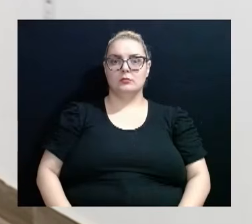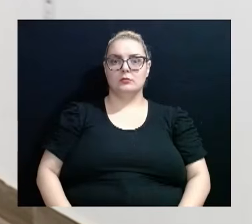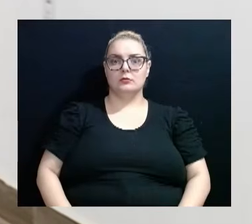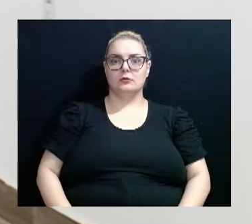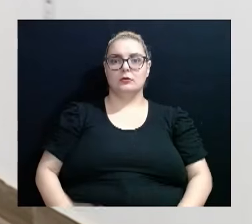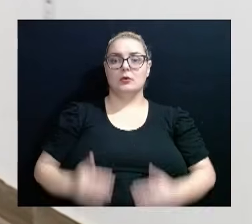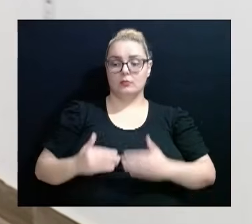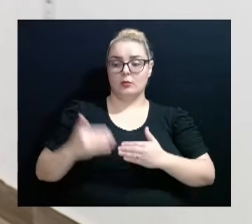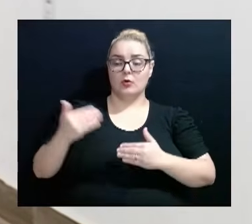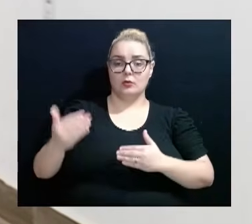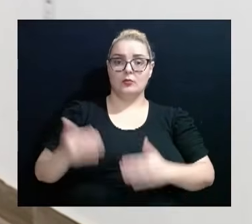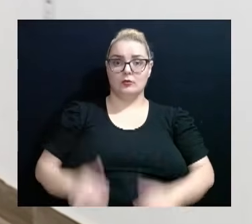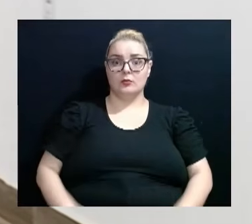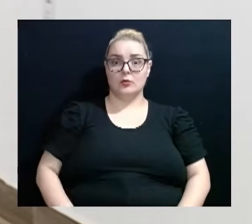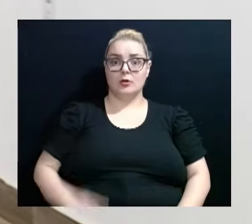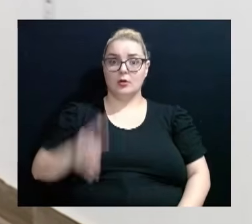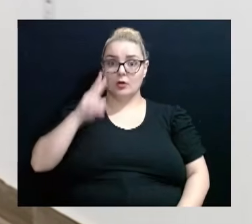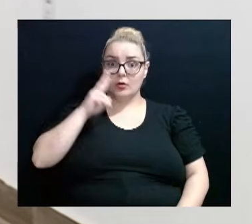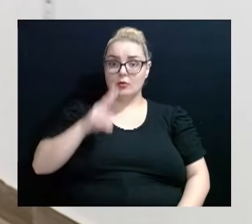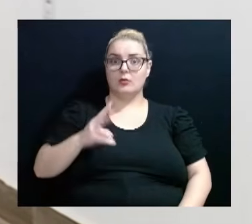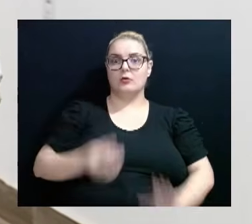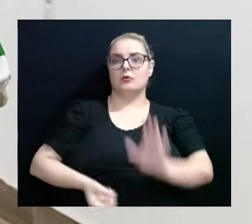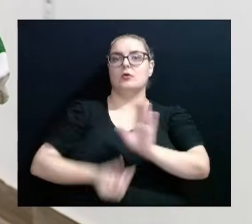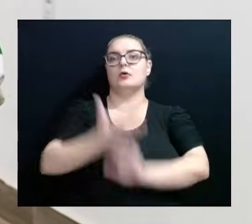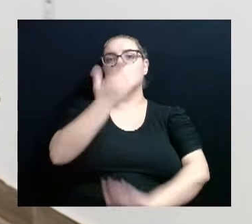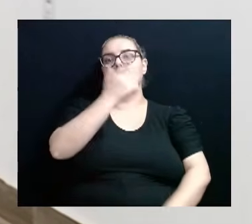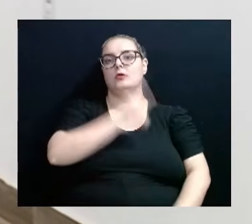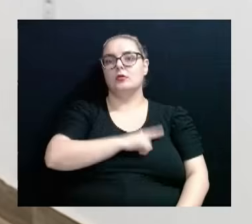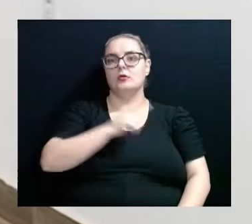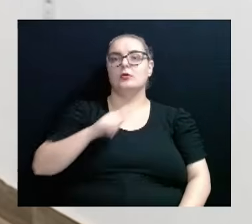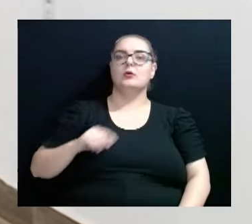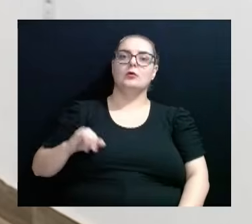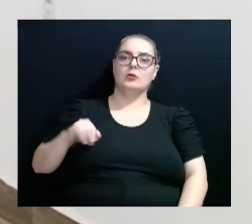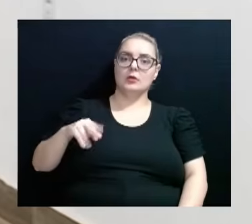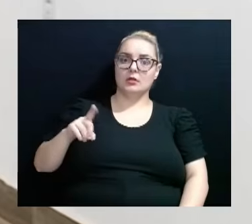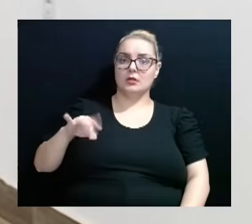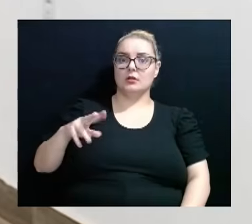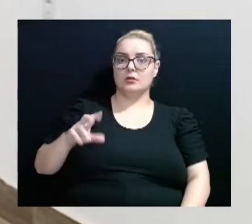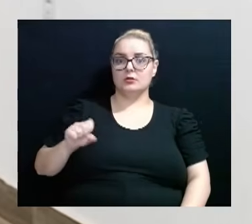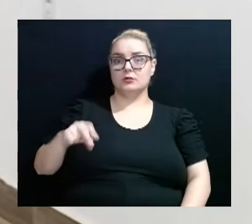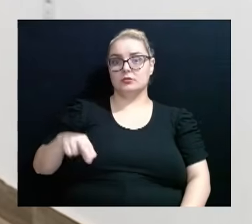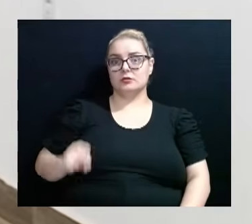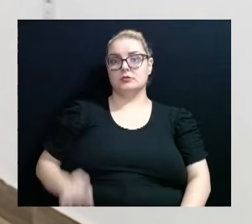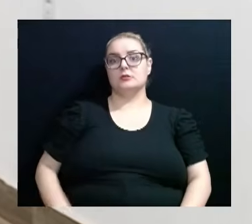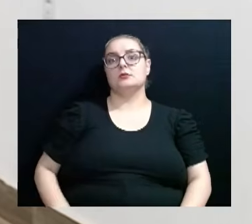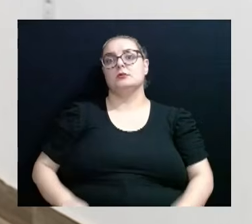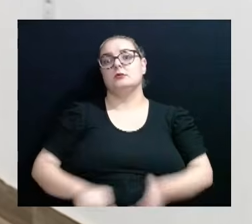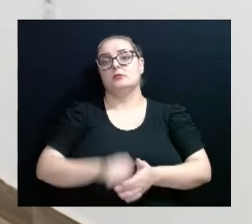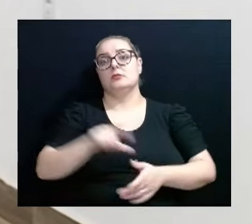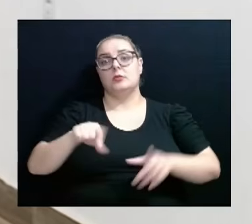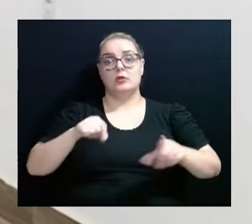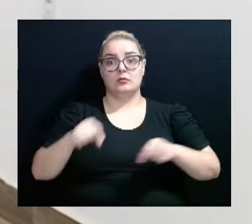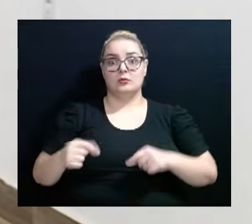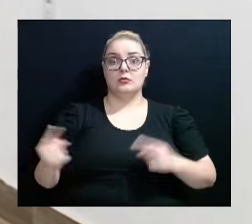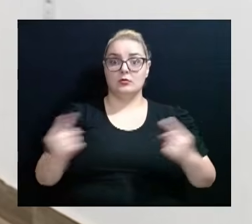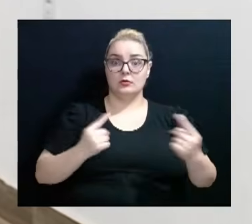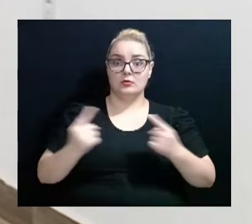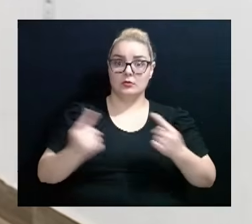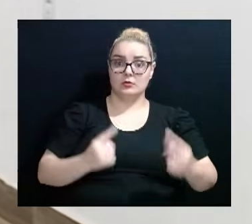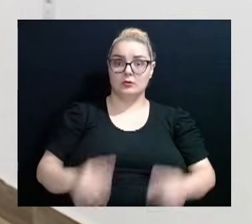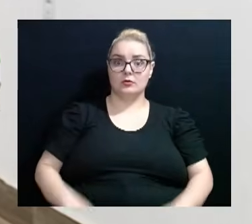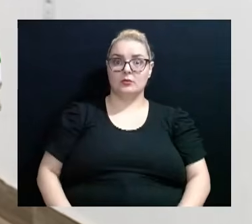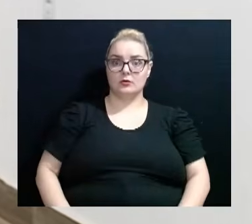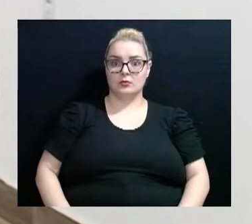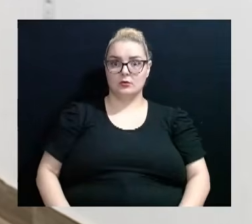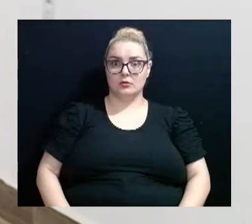ou seja, por fora, eu vi o nascimento do Guarani Índias, quando o pessoal começou na primeira